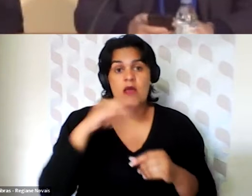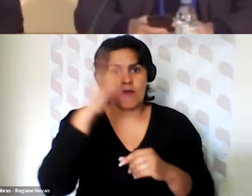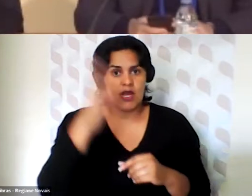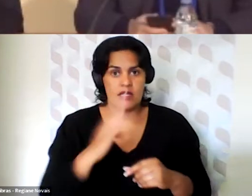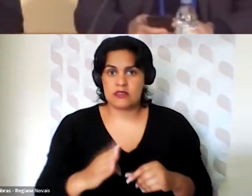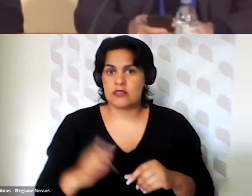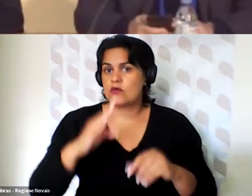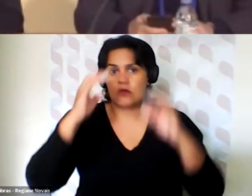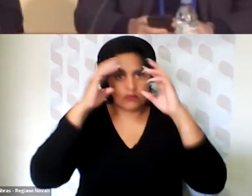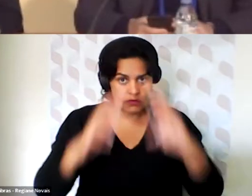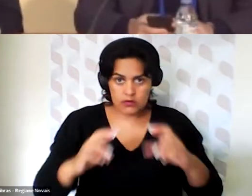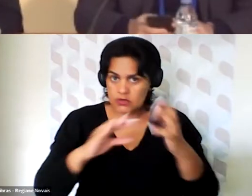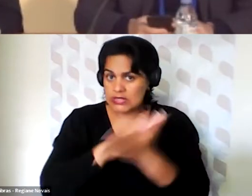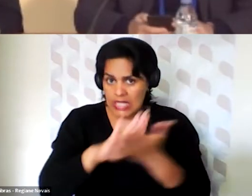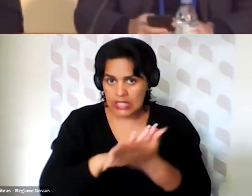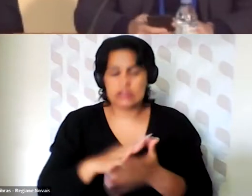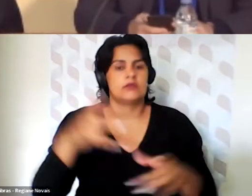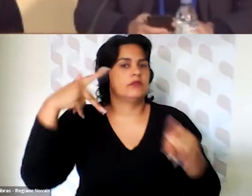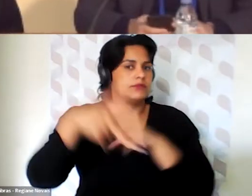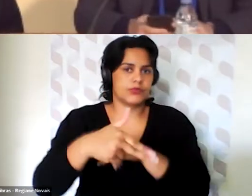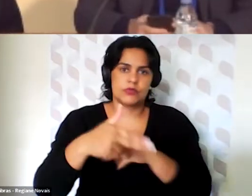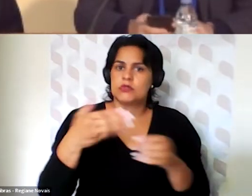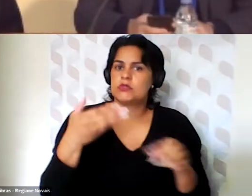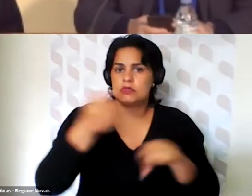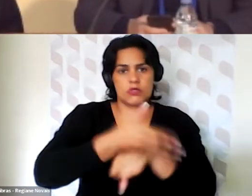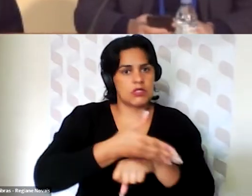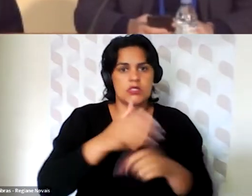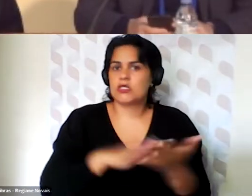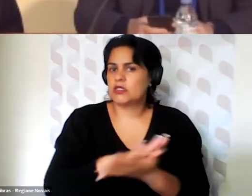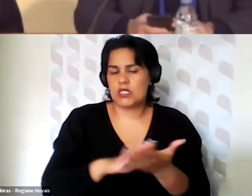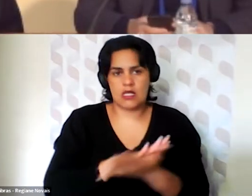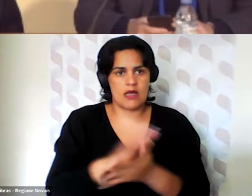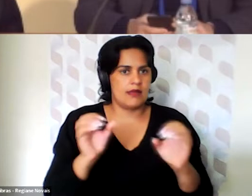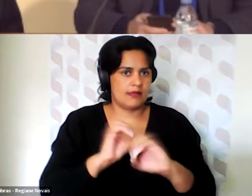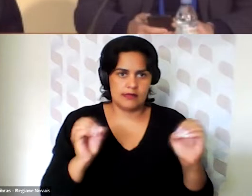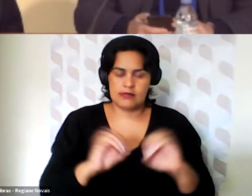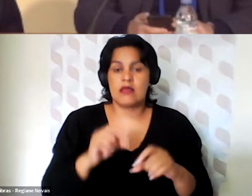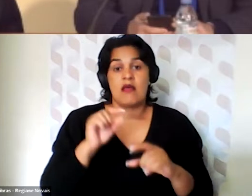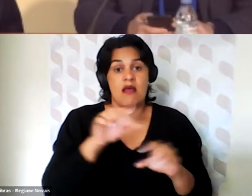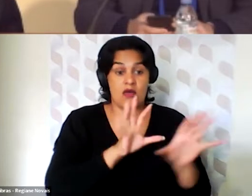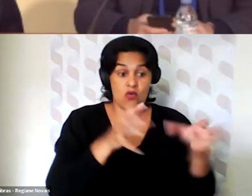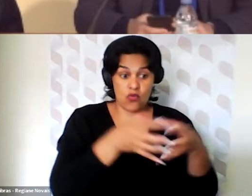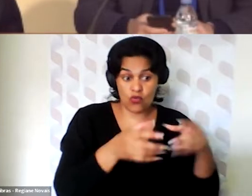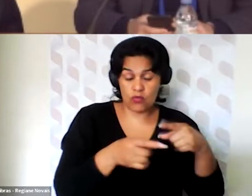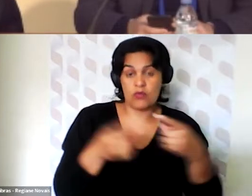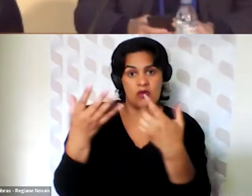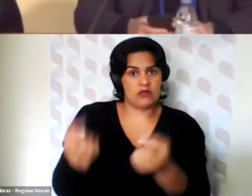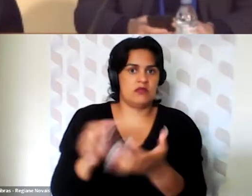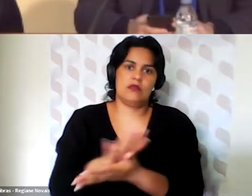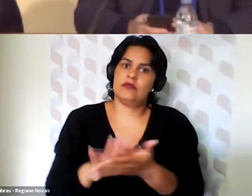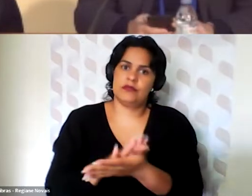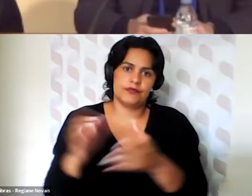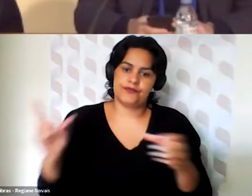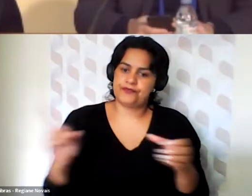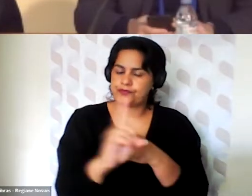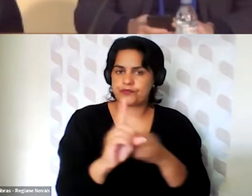da organização. Para vocês terem uma ideia, a Colômbia tinha completado quase todo o seu processo.